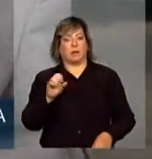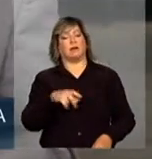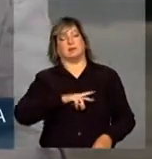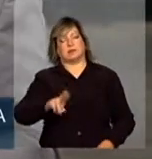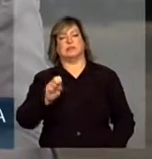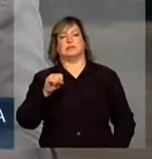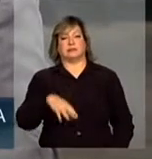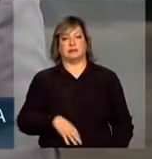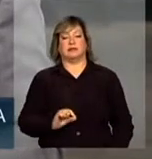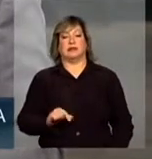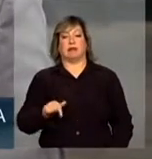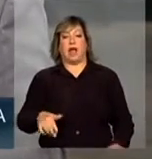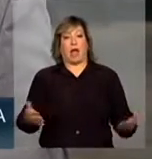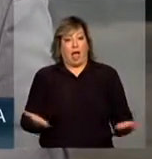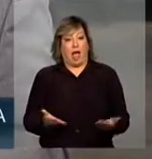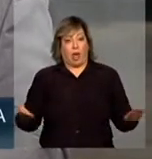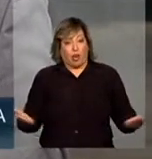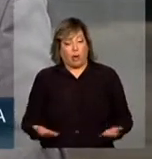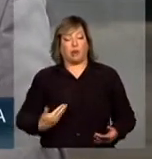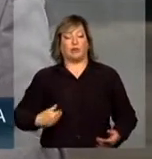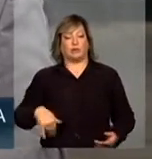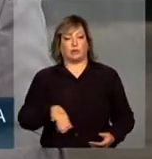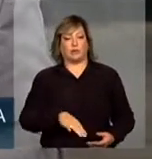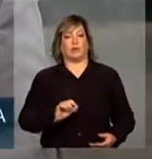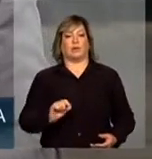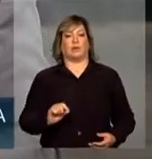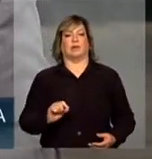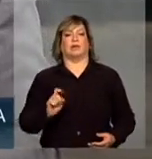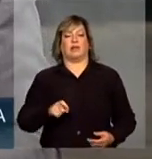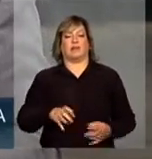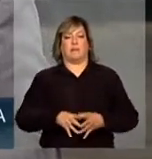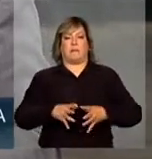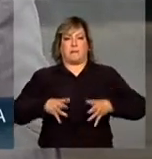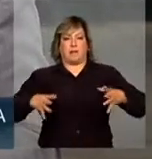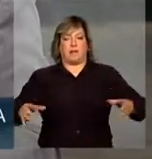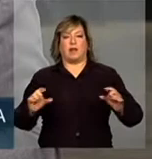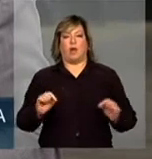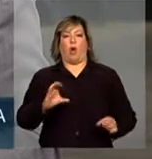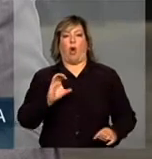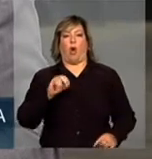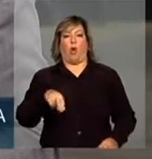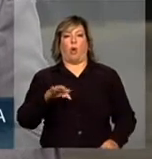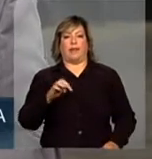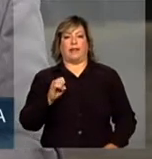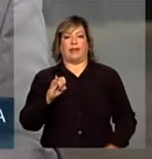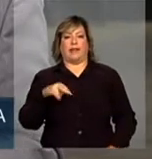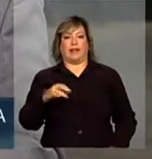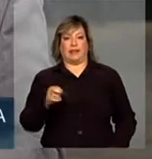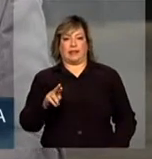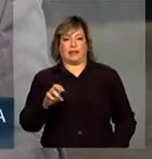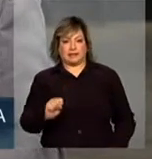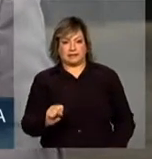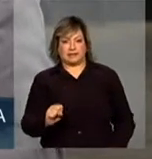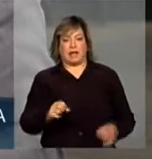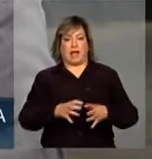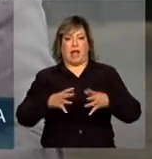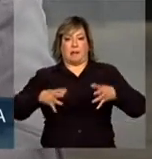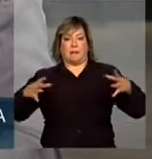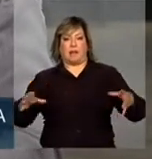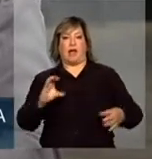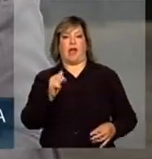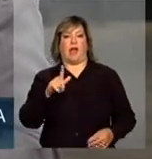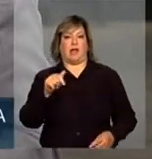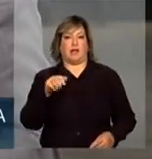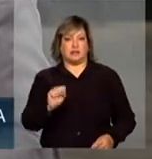é a gente ampliar cargas de contêineres, mas contêineres e carga geral.